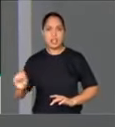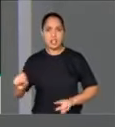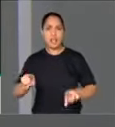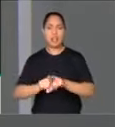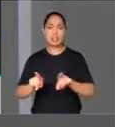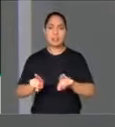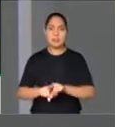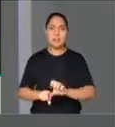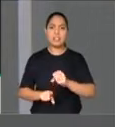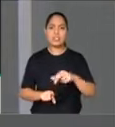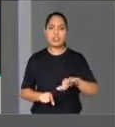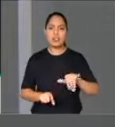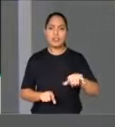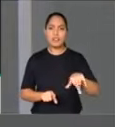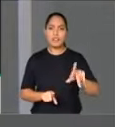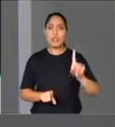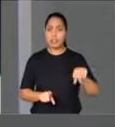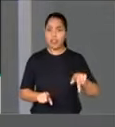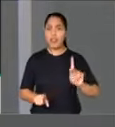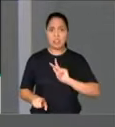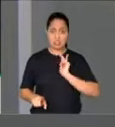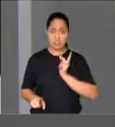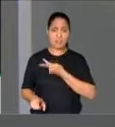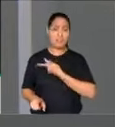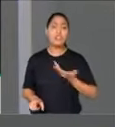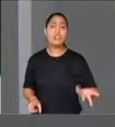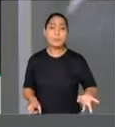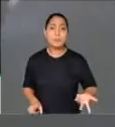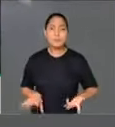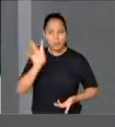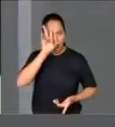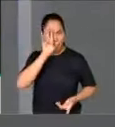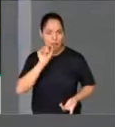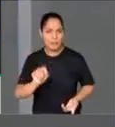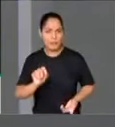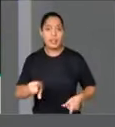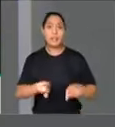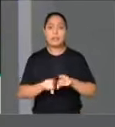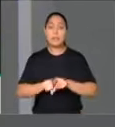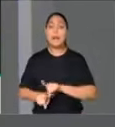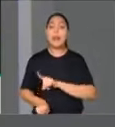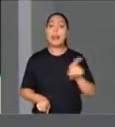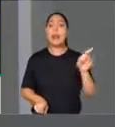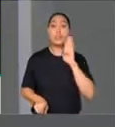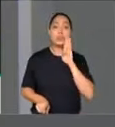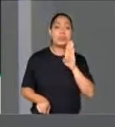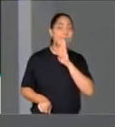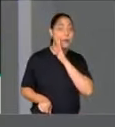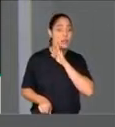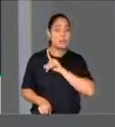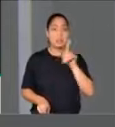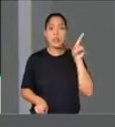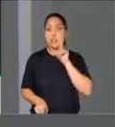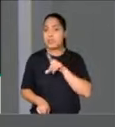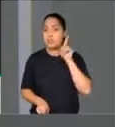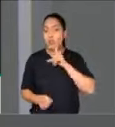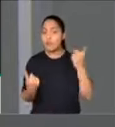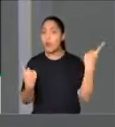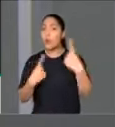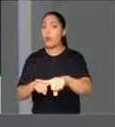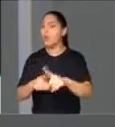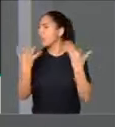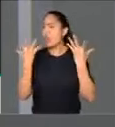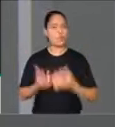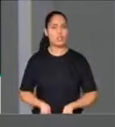Silvia Rivera, que era travesti, e que, diante da opressão policial dos bares nos Estados Unidos, atuaram contra essas violações.